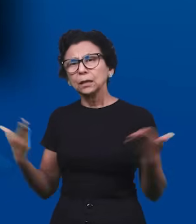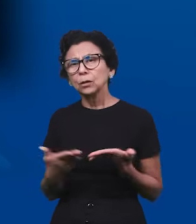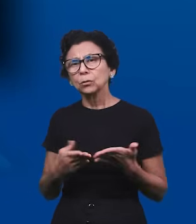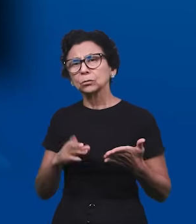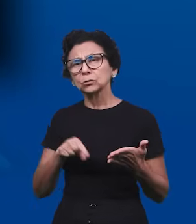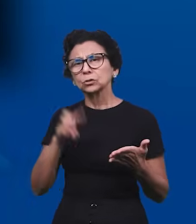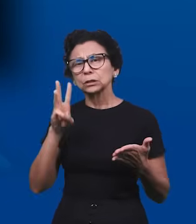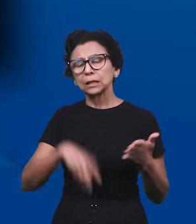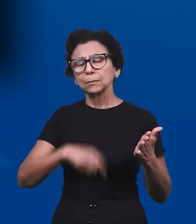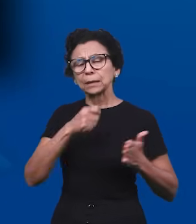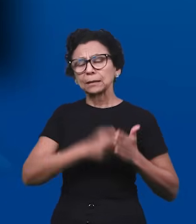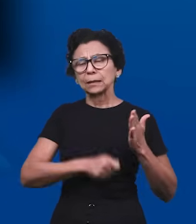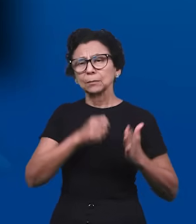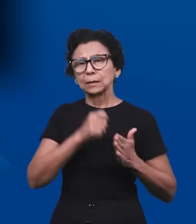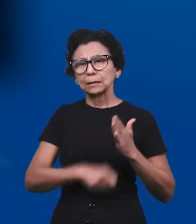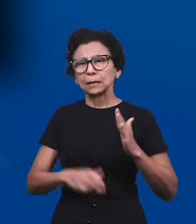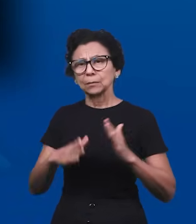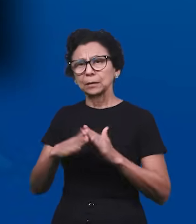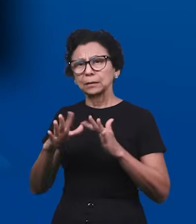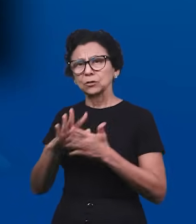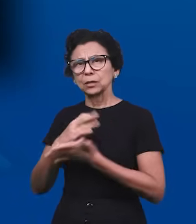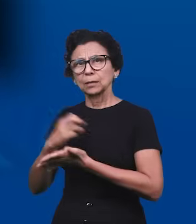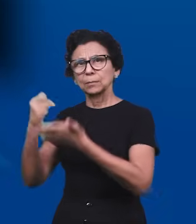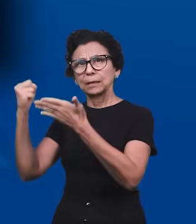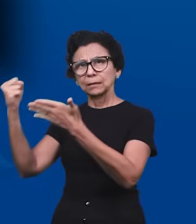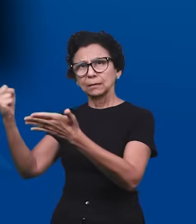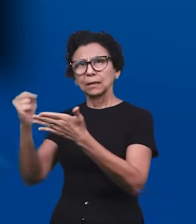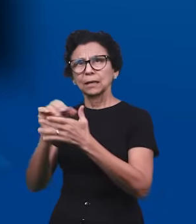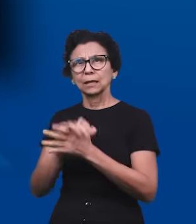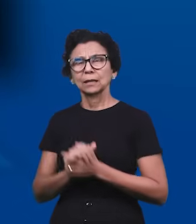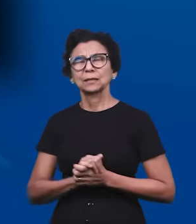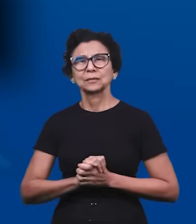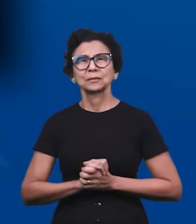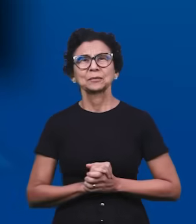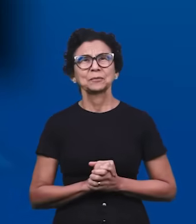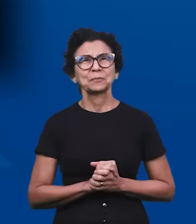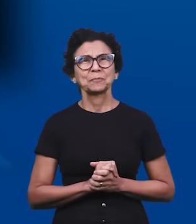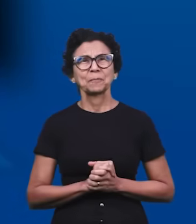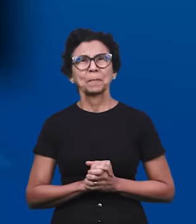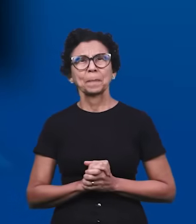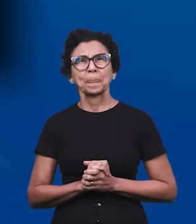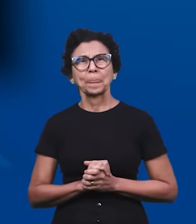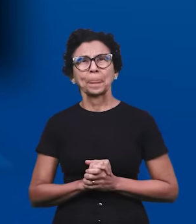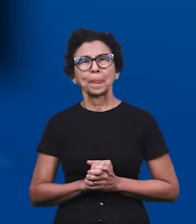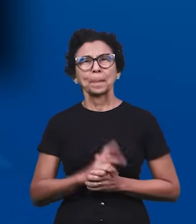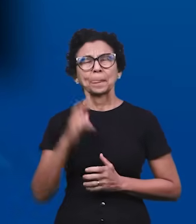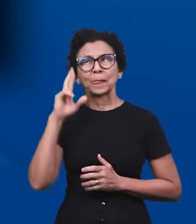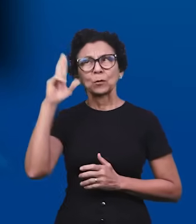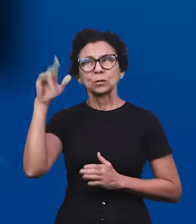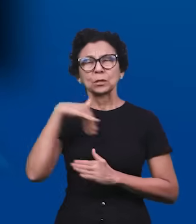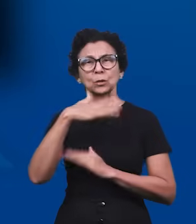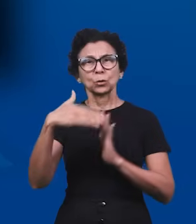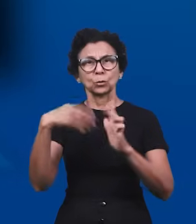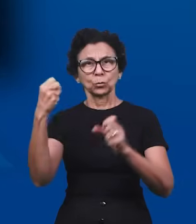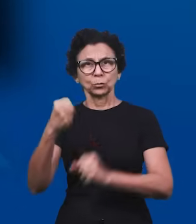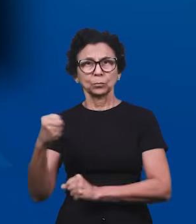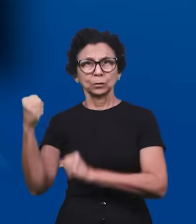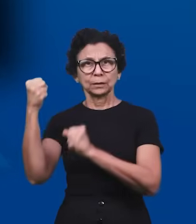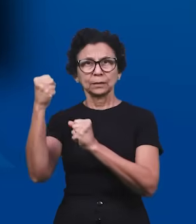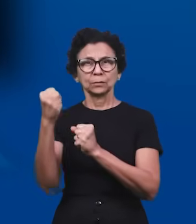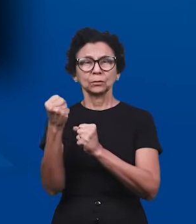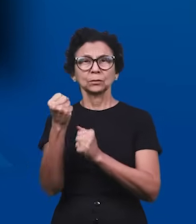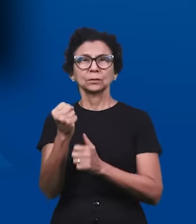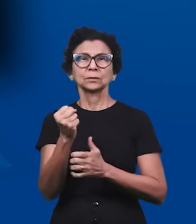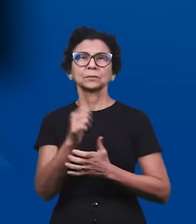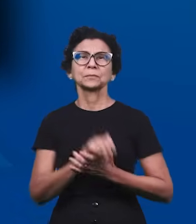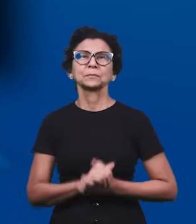nos levar para a Canaã celestial? O Senhor Deus que é forte e poderoso.